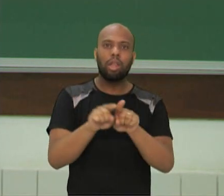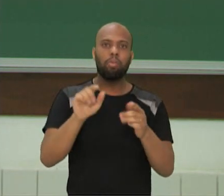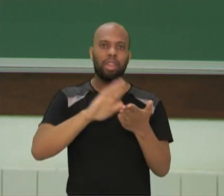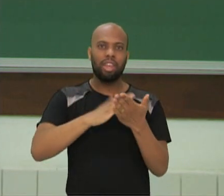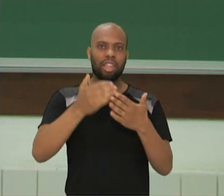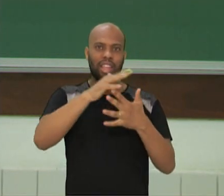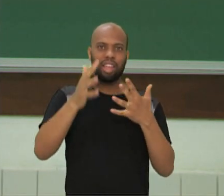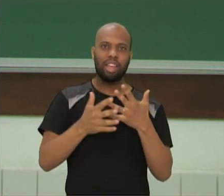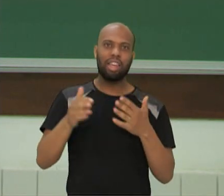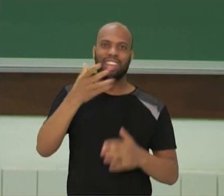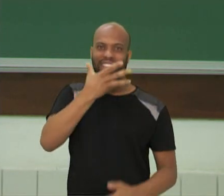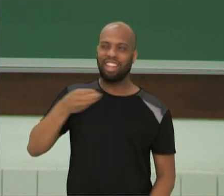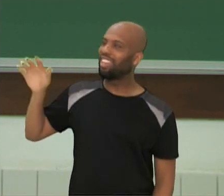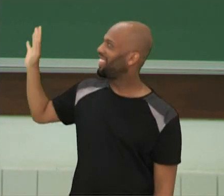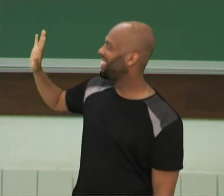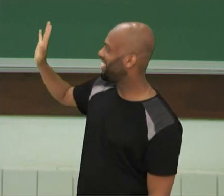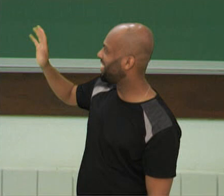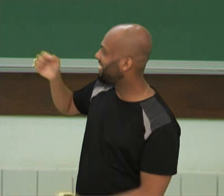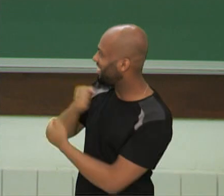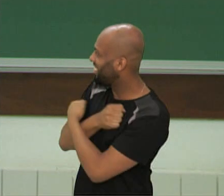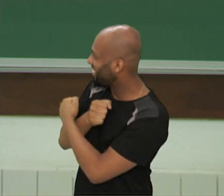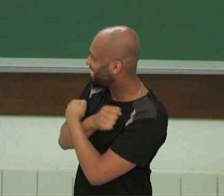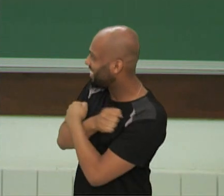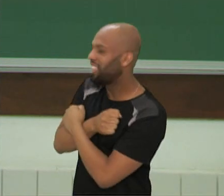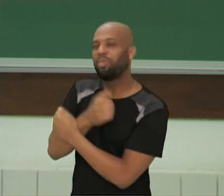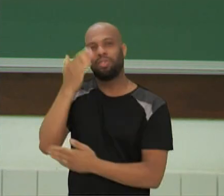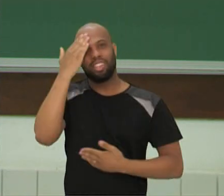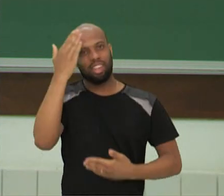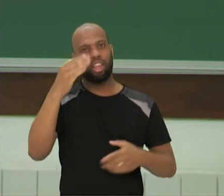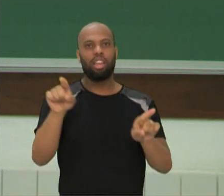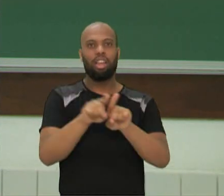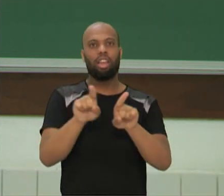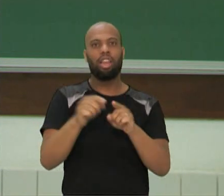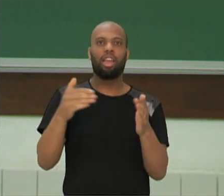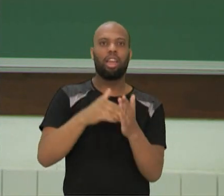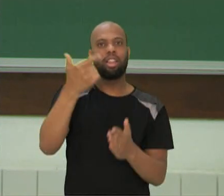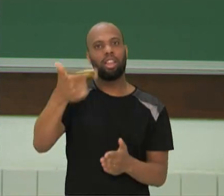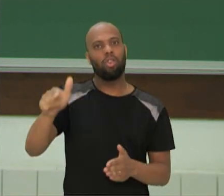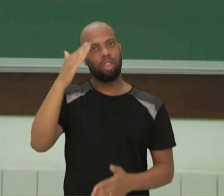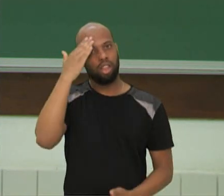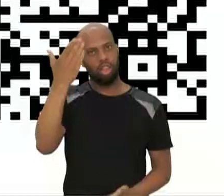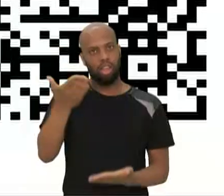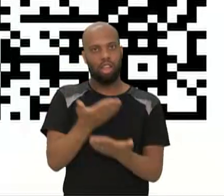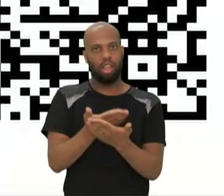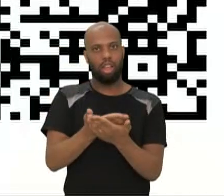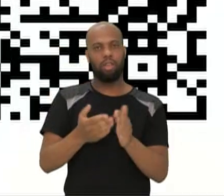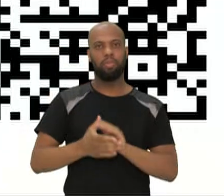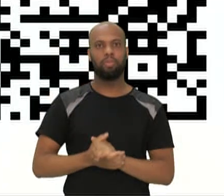intérprete de Libras, Natan, que está aqui. Um forte abraço, Natan, muito obrigado e até a próxima aula.